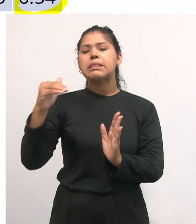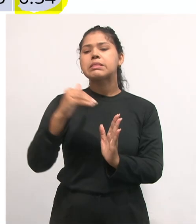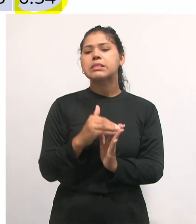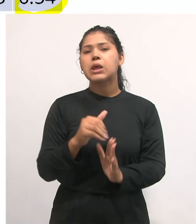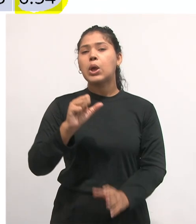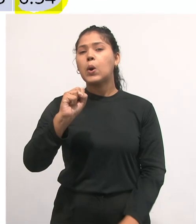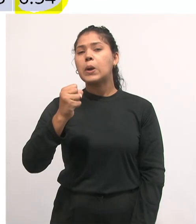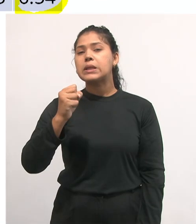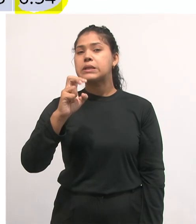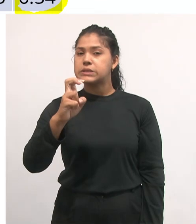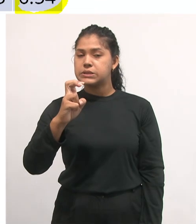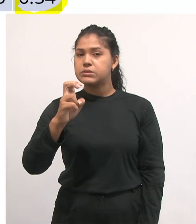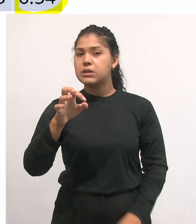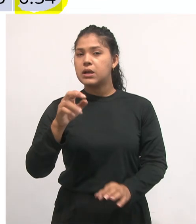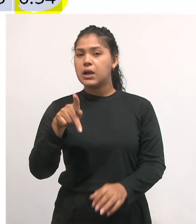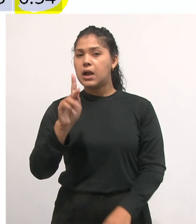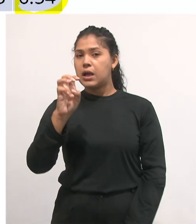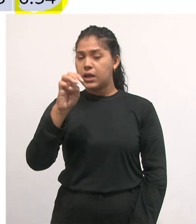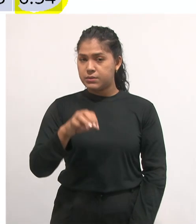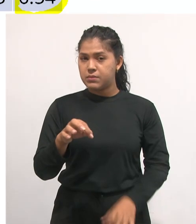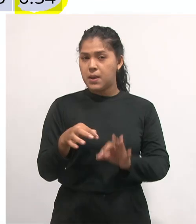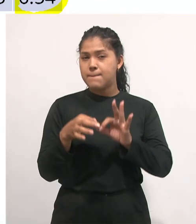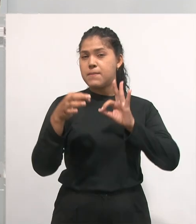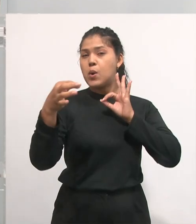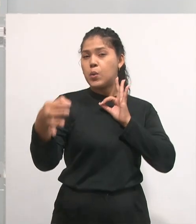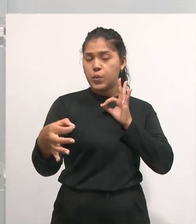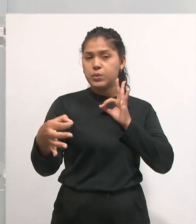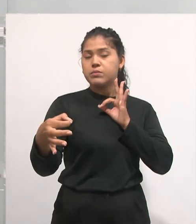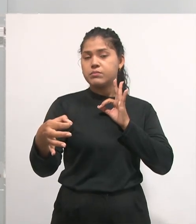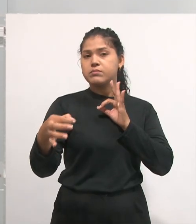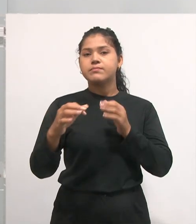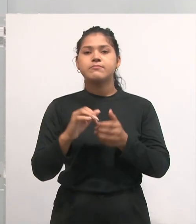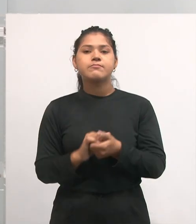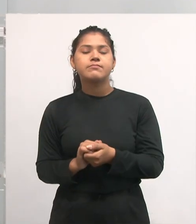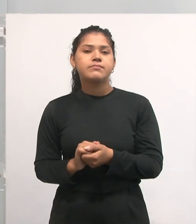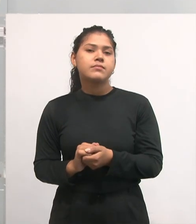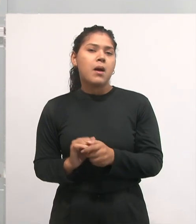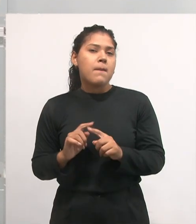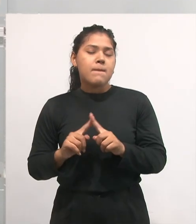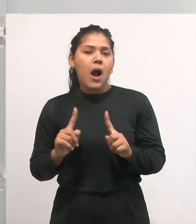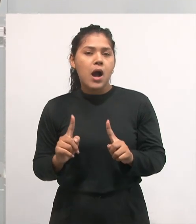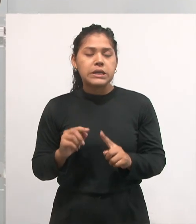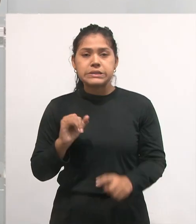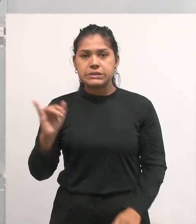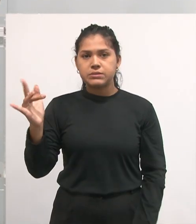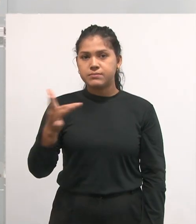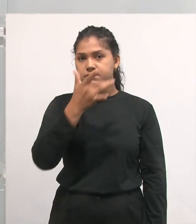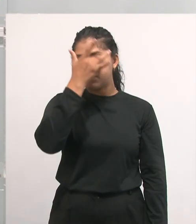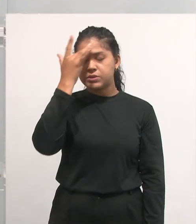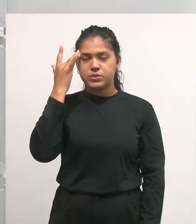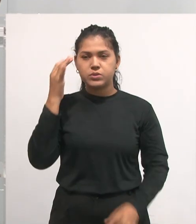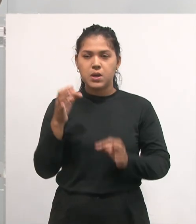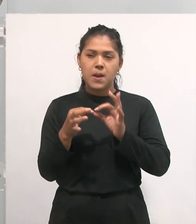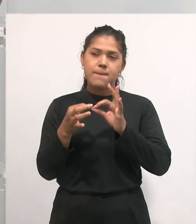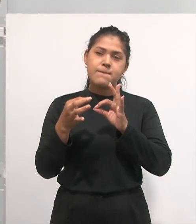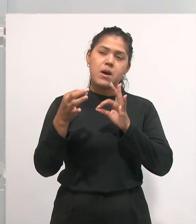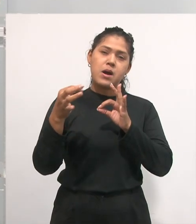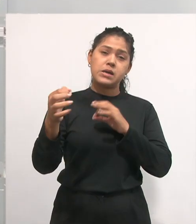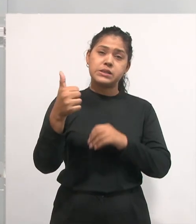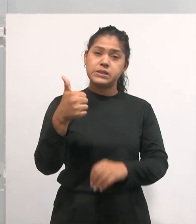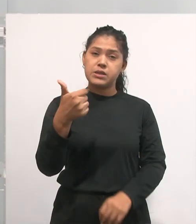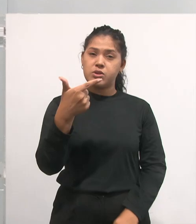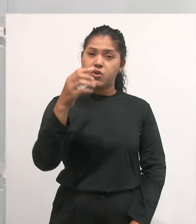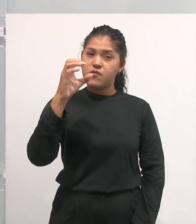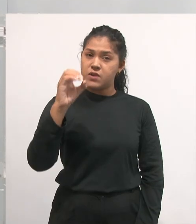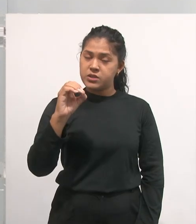a distância de 80 km, correto? Até a distância de 80 km. Mas se a pessoa andar 120, vai consumir quanto? Se